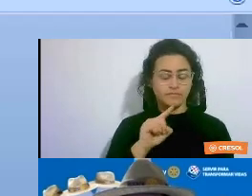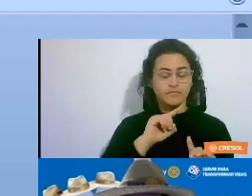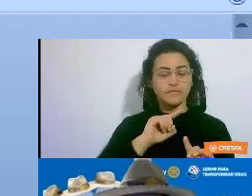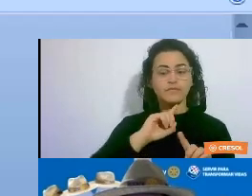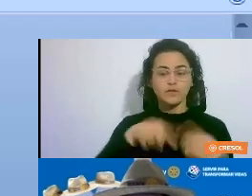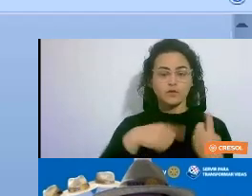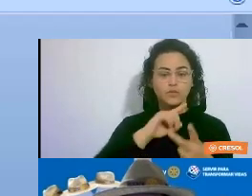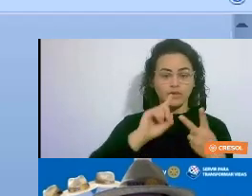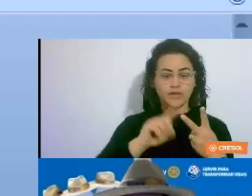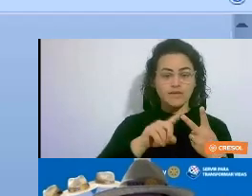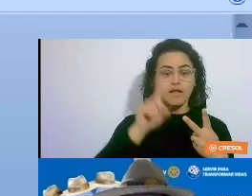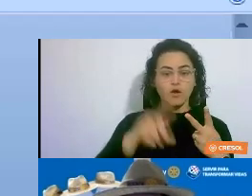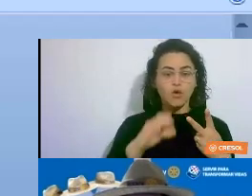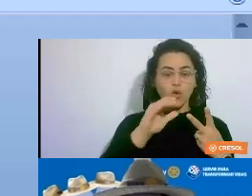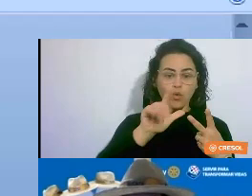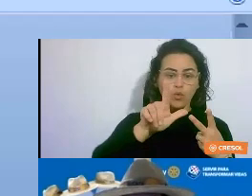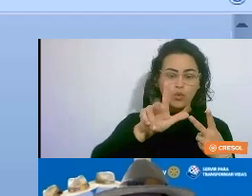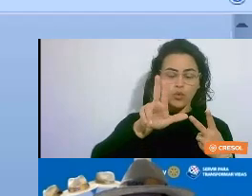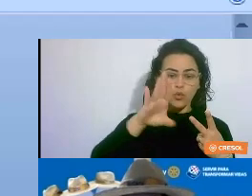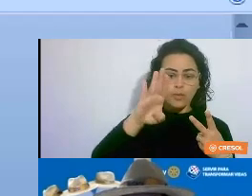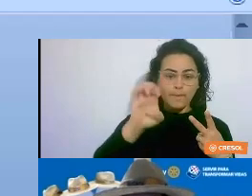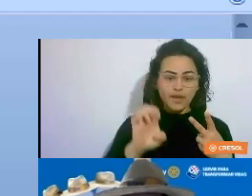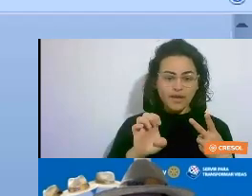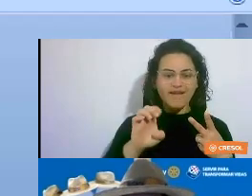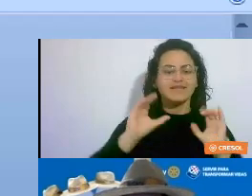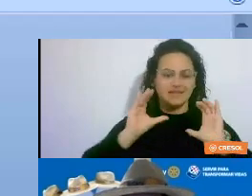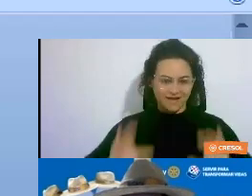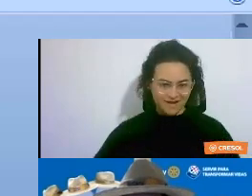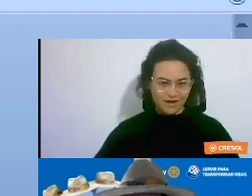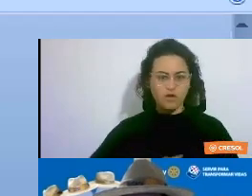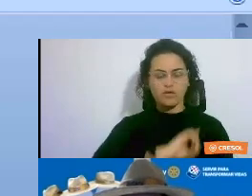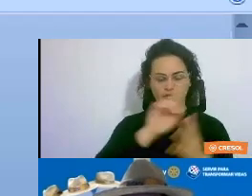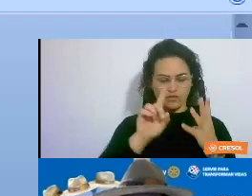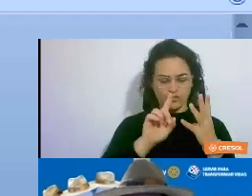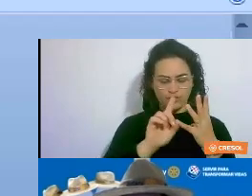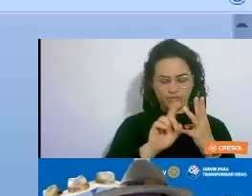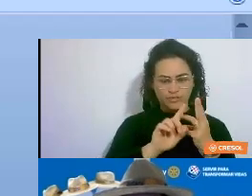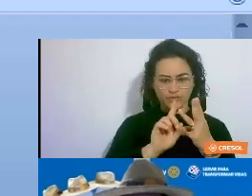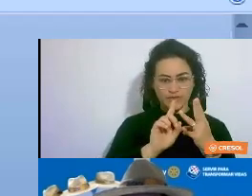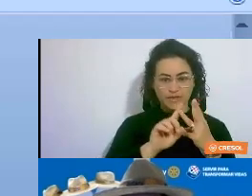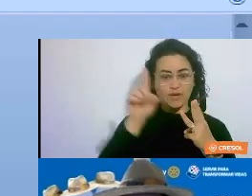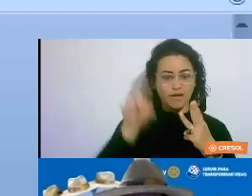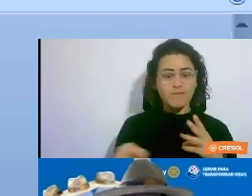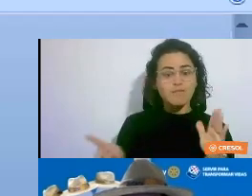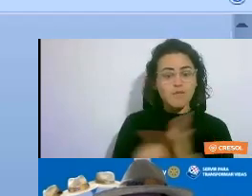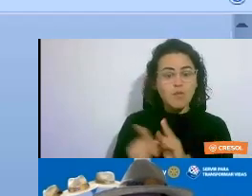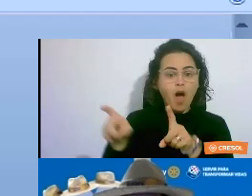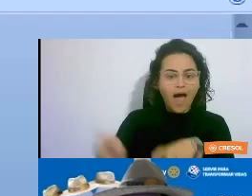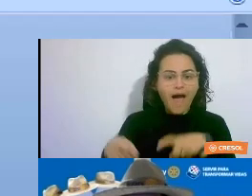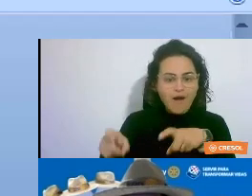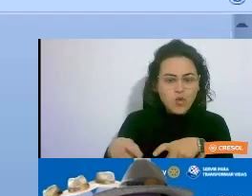clube cidadão. Aí agora, o agro cidadão, para atender quem? Atender quem